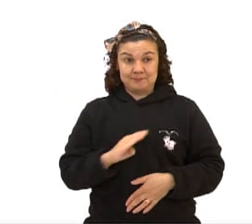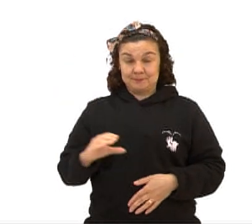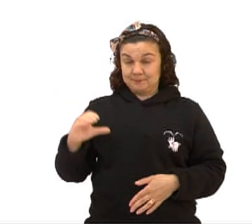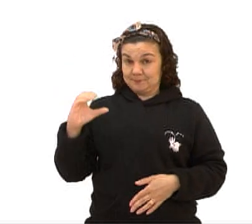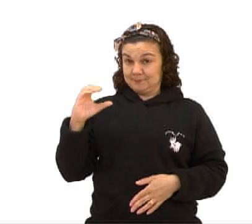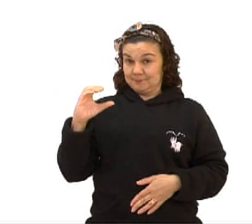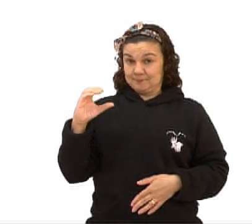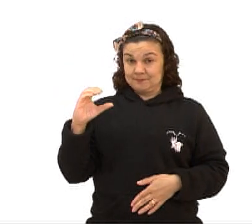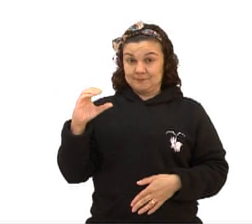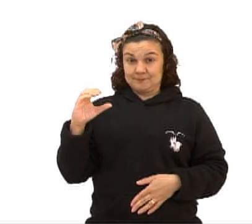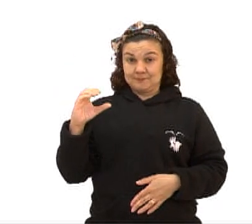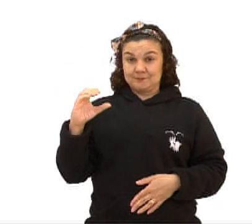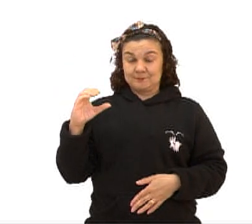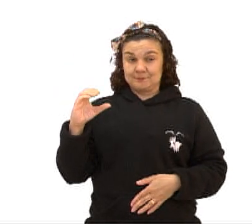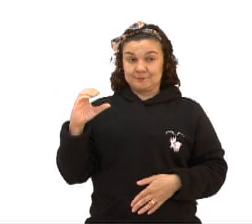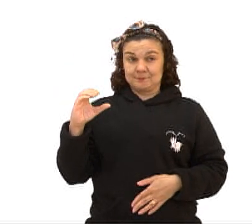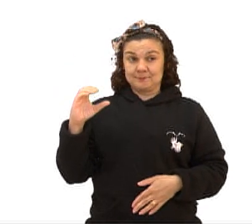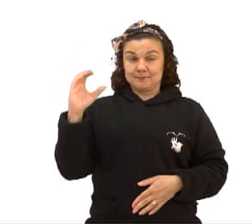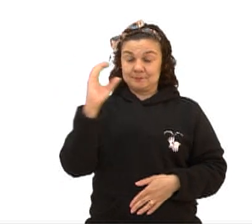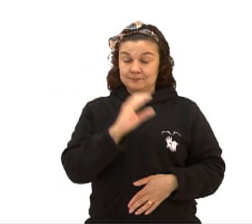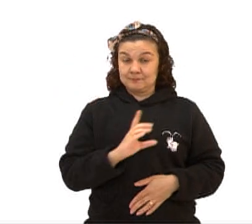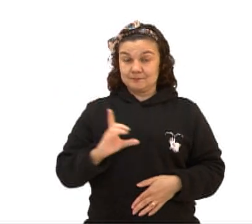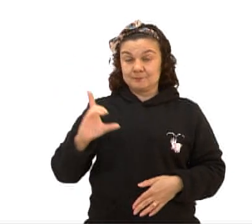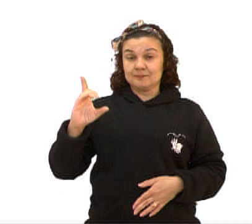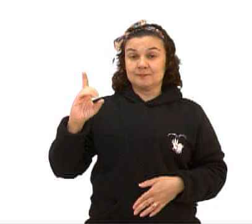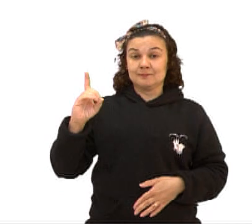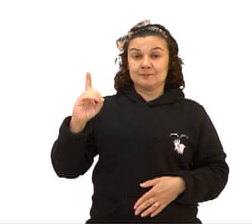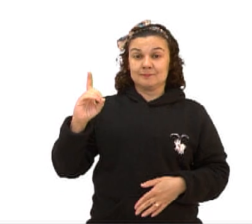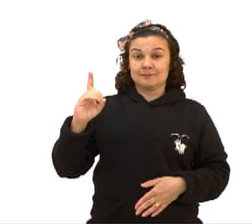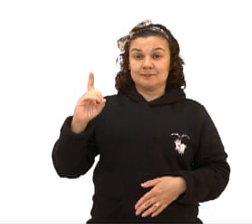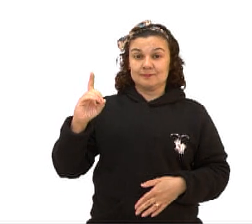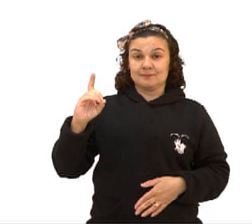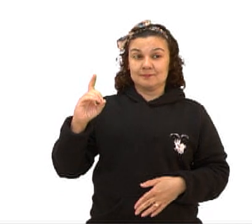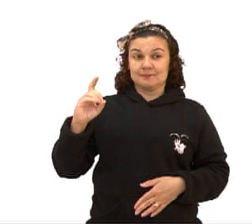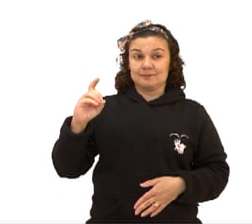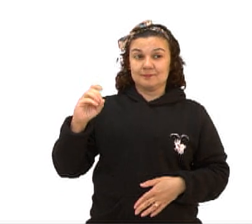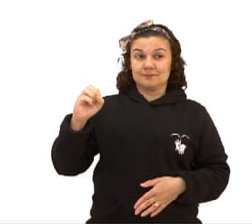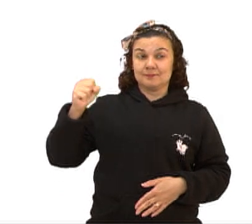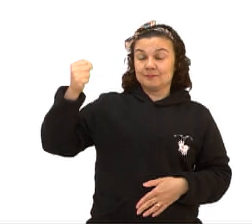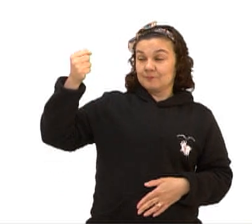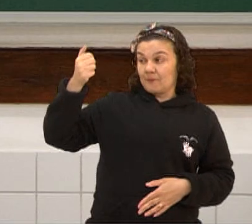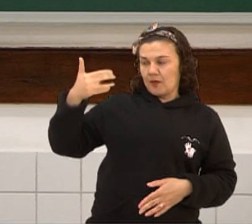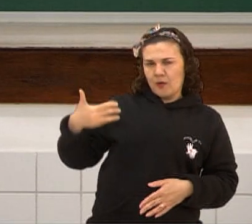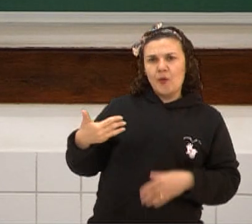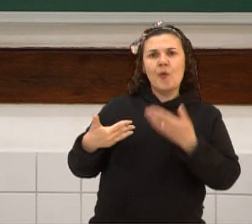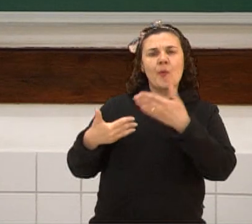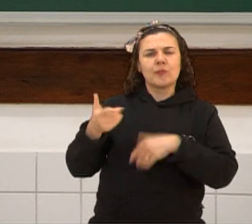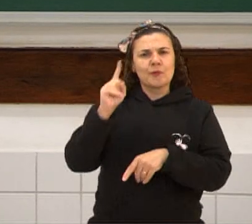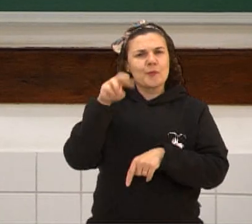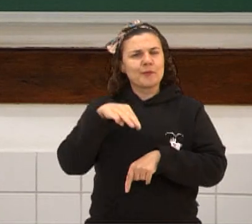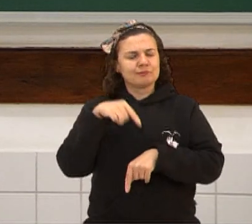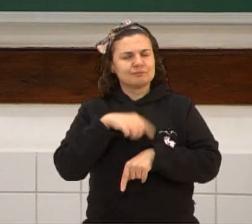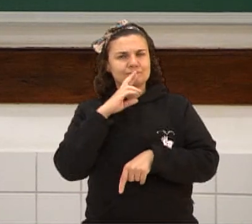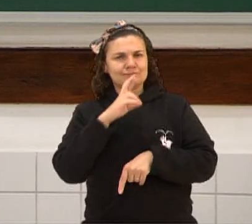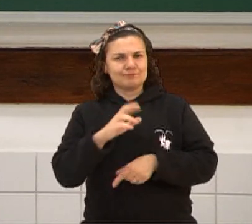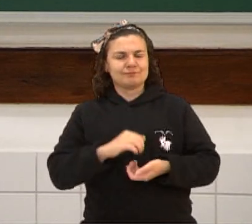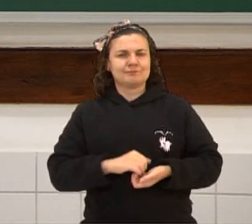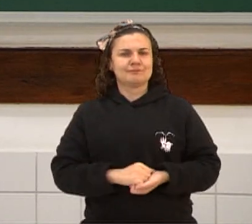vapor. Letra C, pela ação da gravidade. Ou letra D, o sistema não funcionou. Vai lá, um minutinho para vocês.